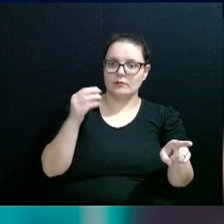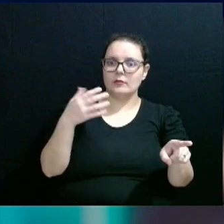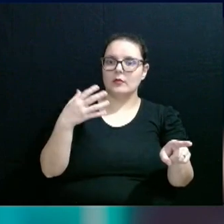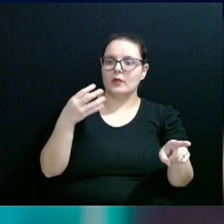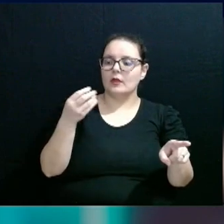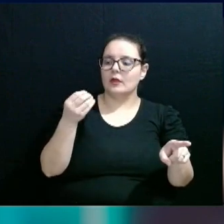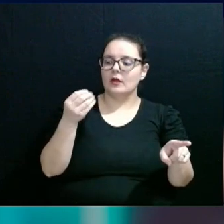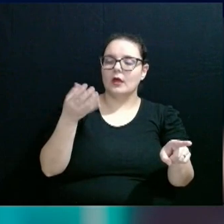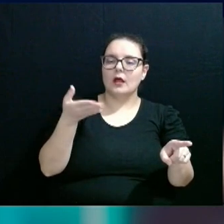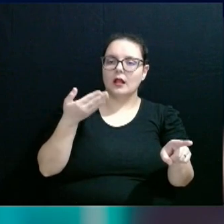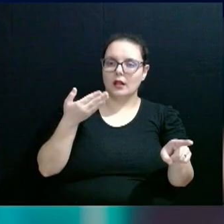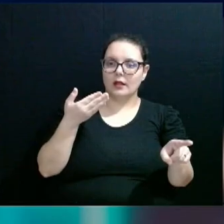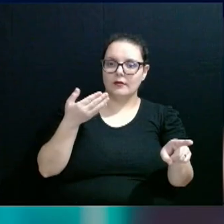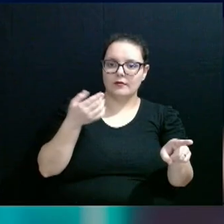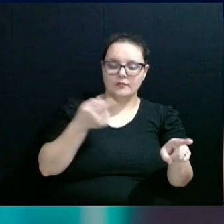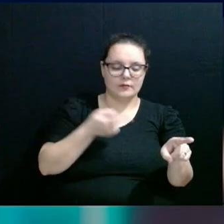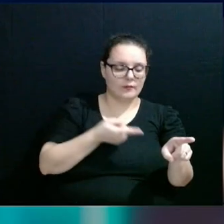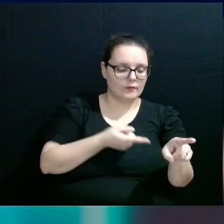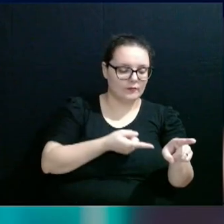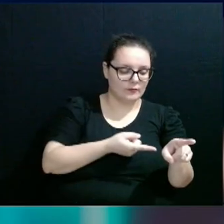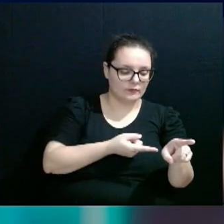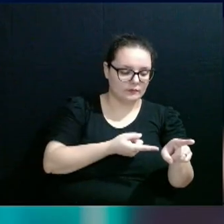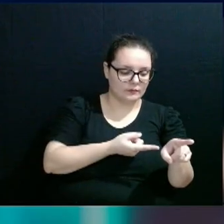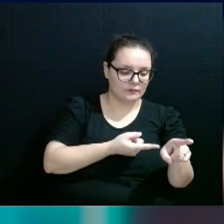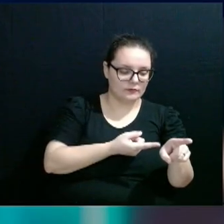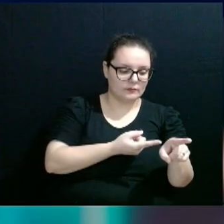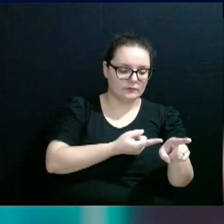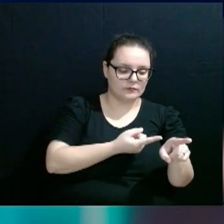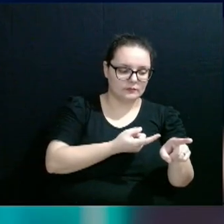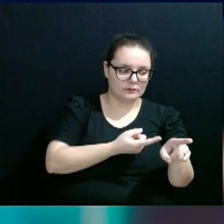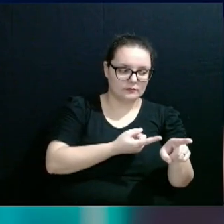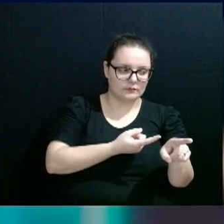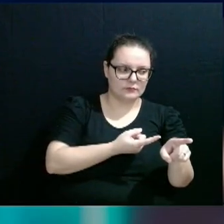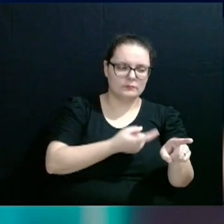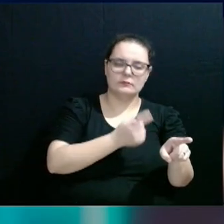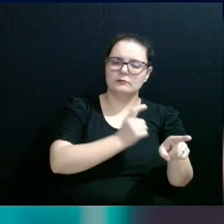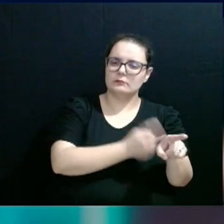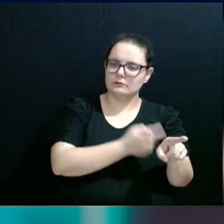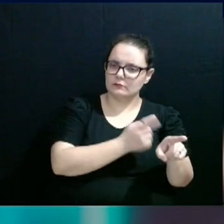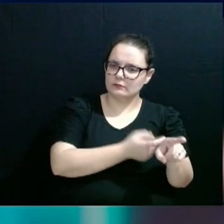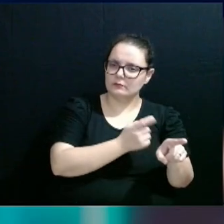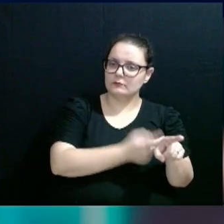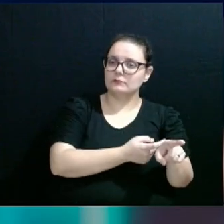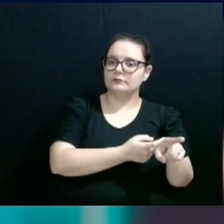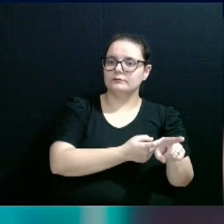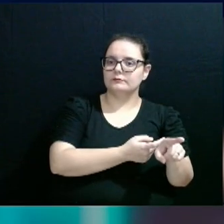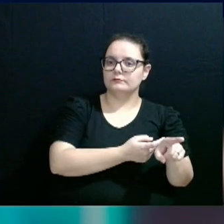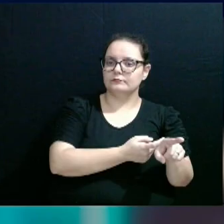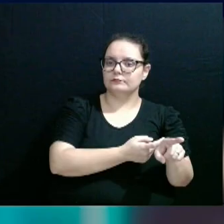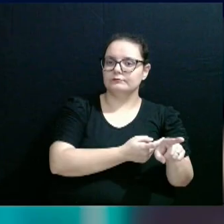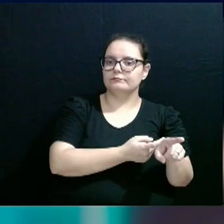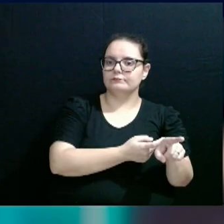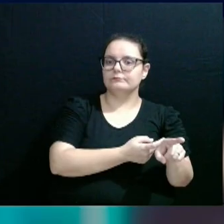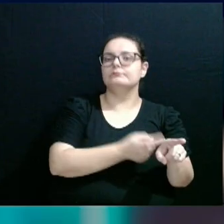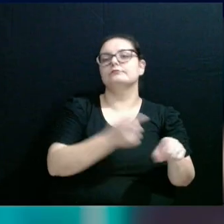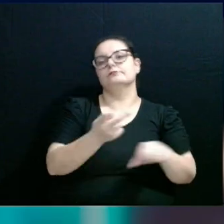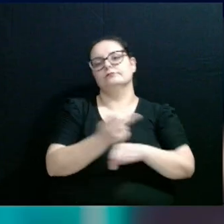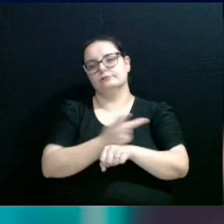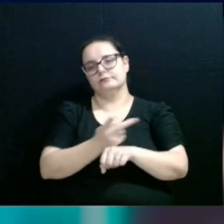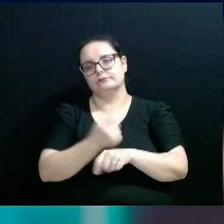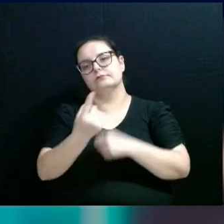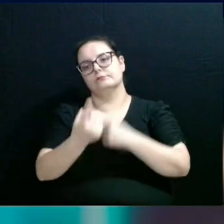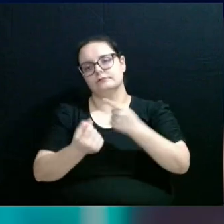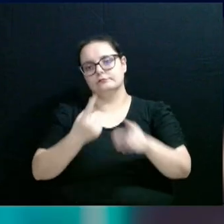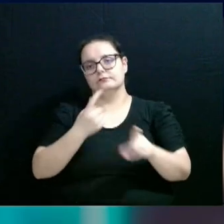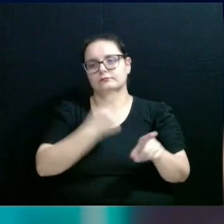indicador, onde se faz o toque, a gente sente a protuberância da próstata no reto. e a gente vai procurar alguma coisa endurecida.